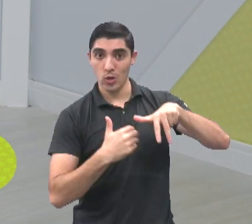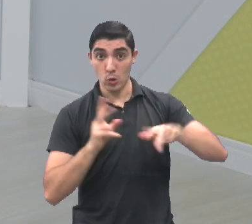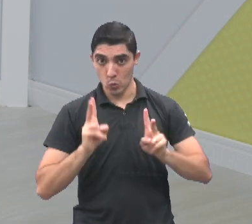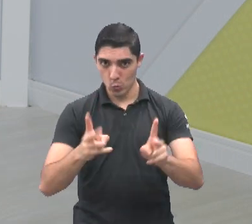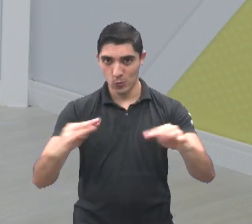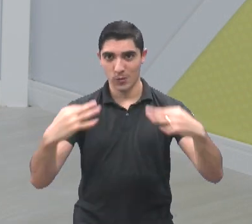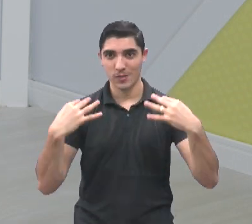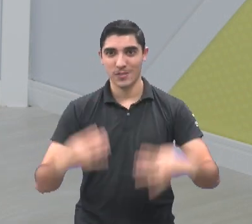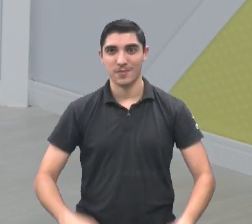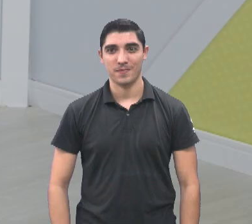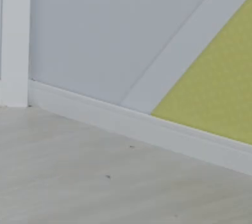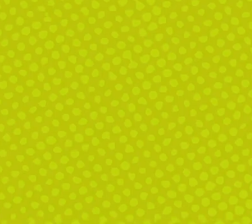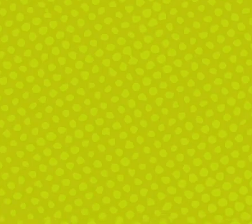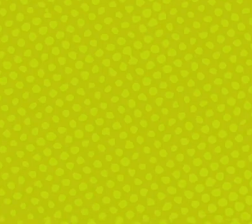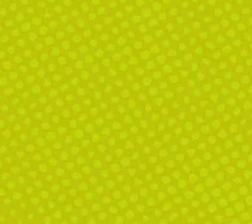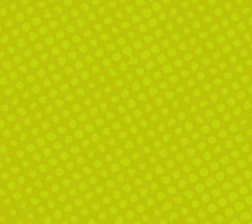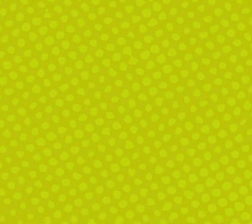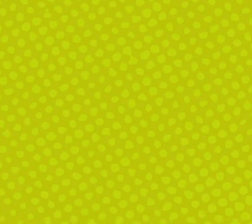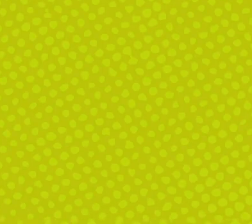voltamos.